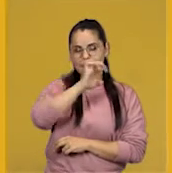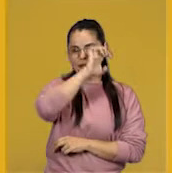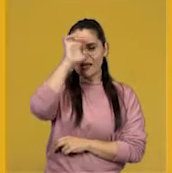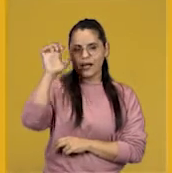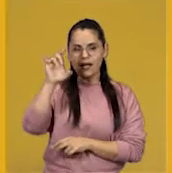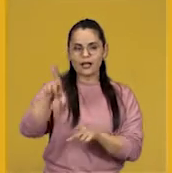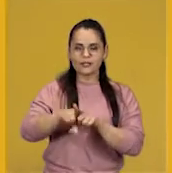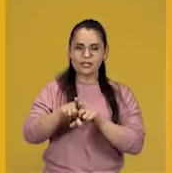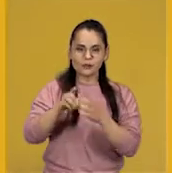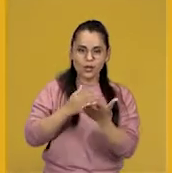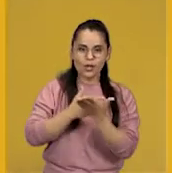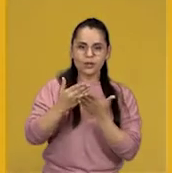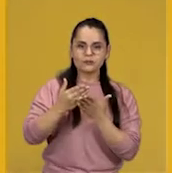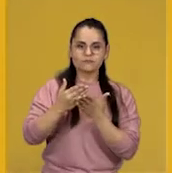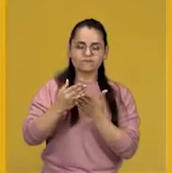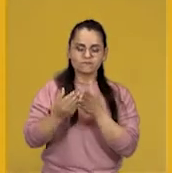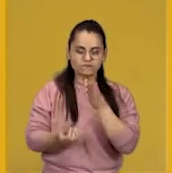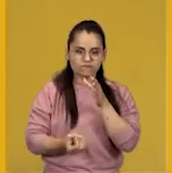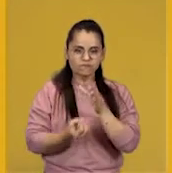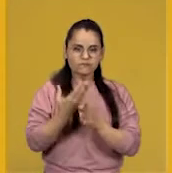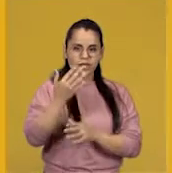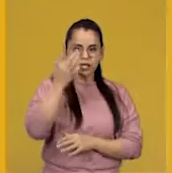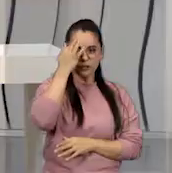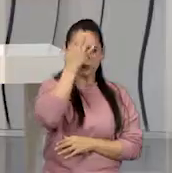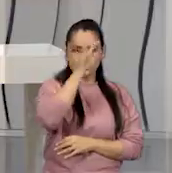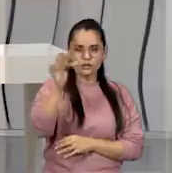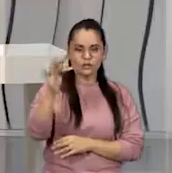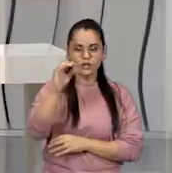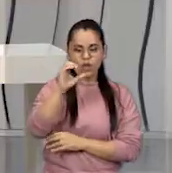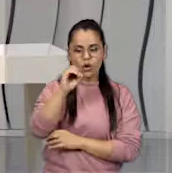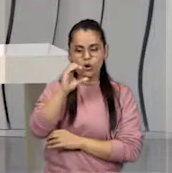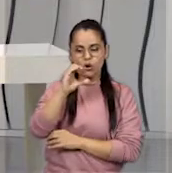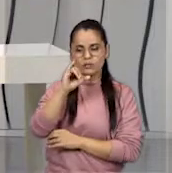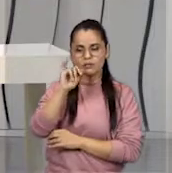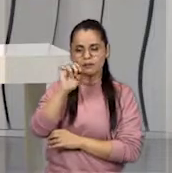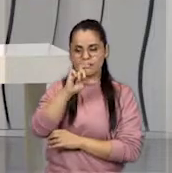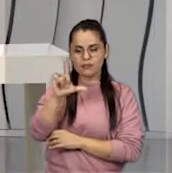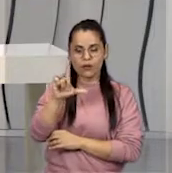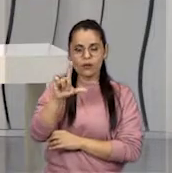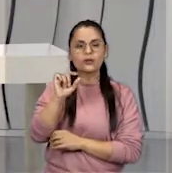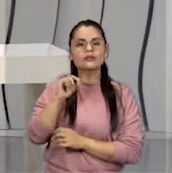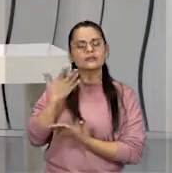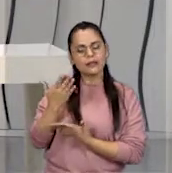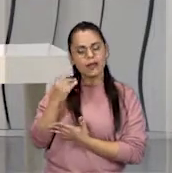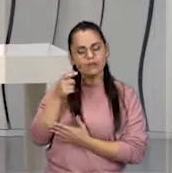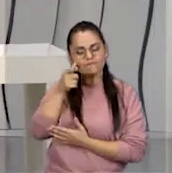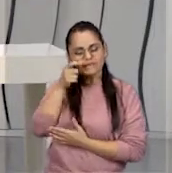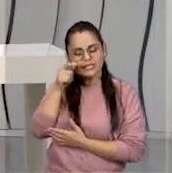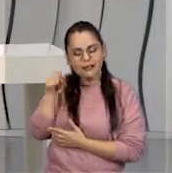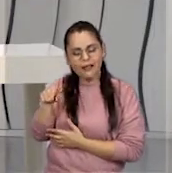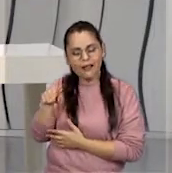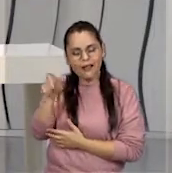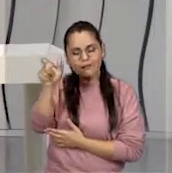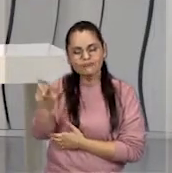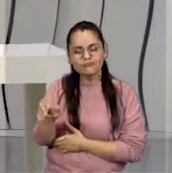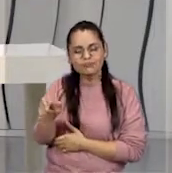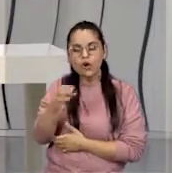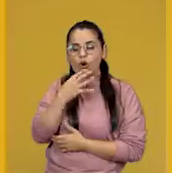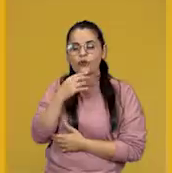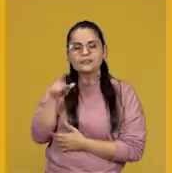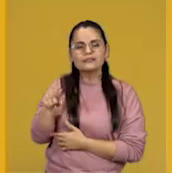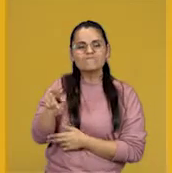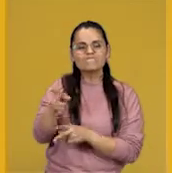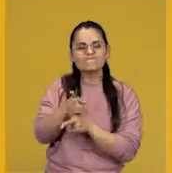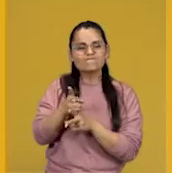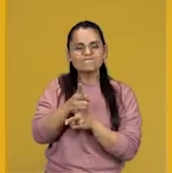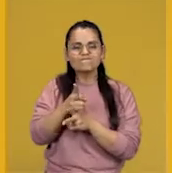considerado o fundador da filosofia ocidental. É muito interessante, quem foi Sócrates, Conhecer é começar a